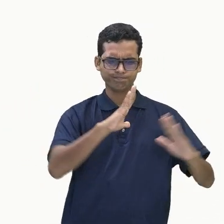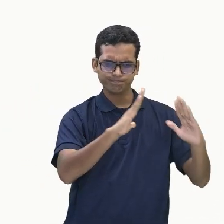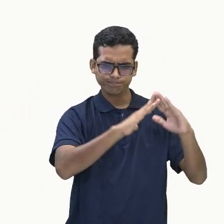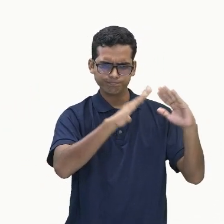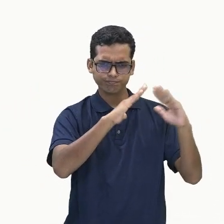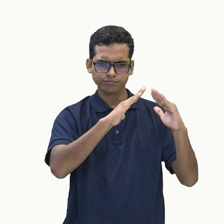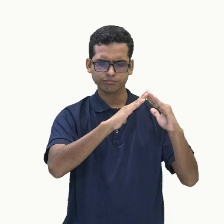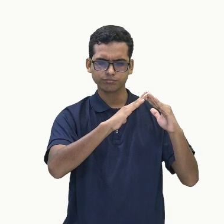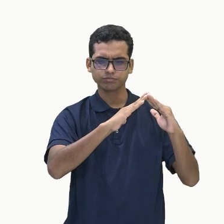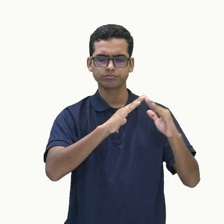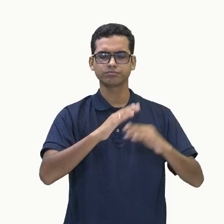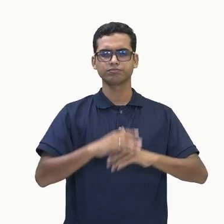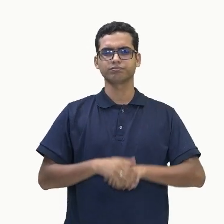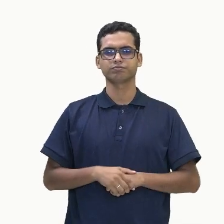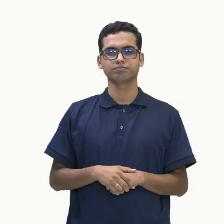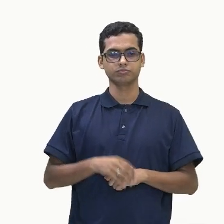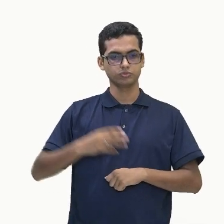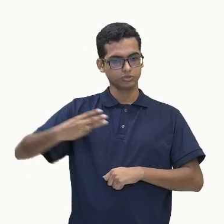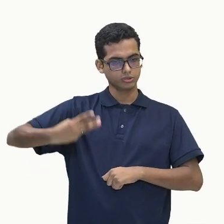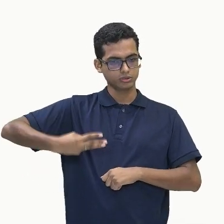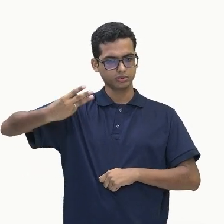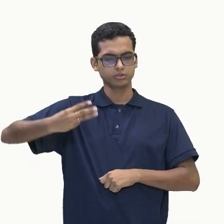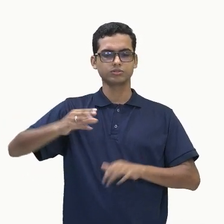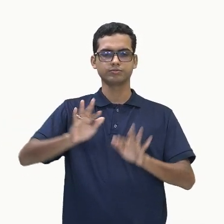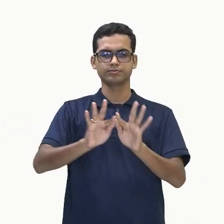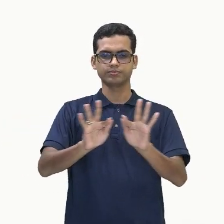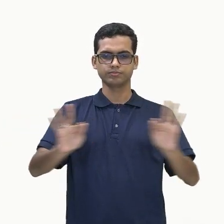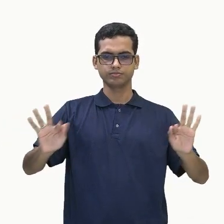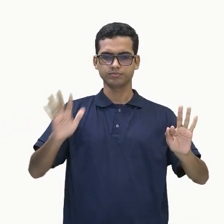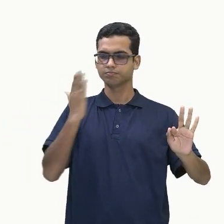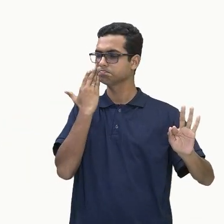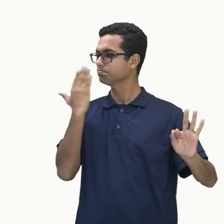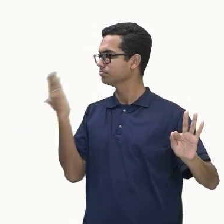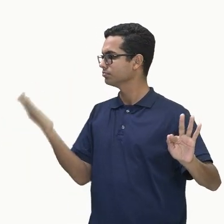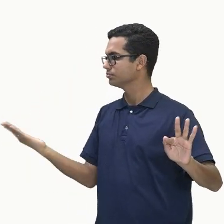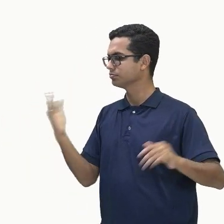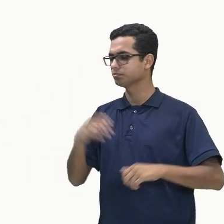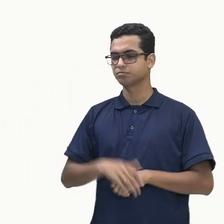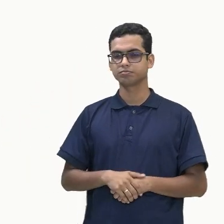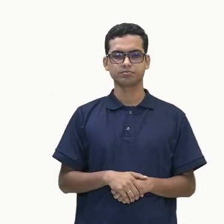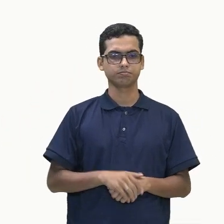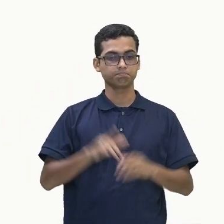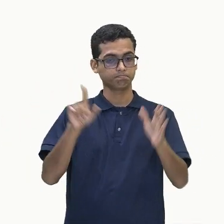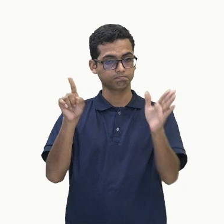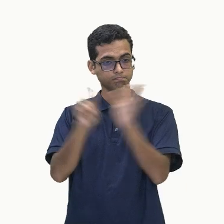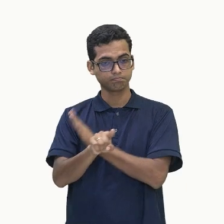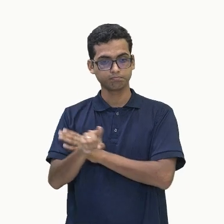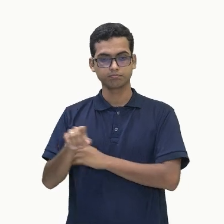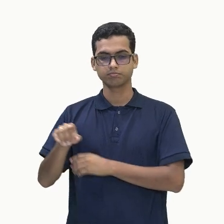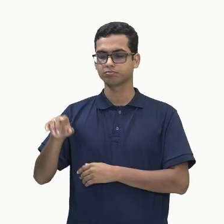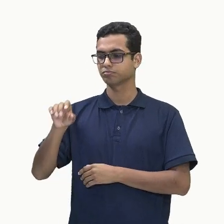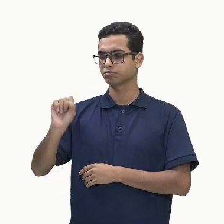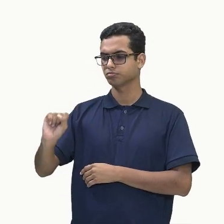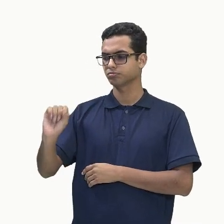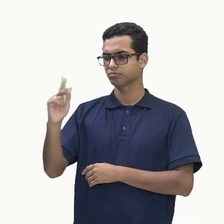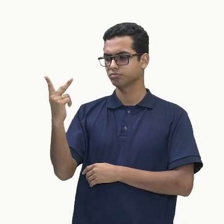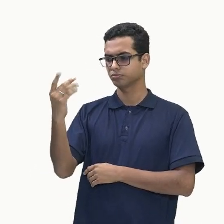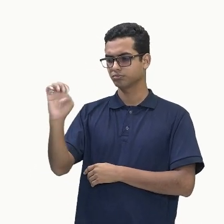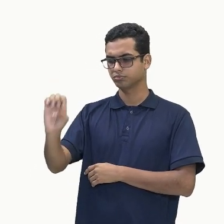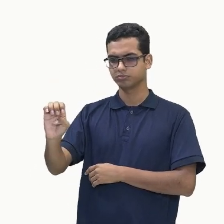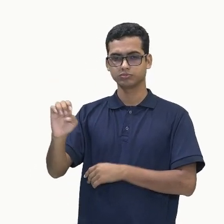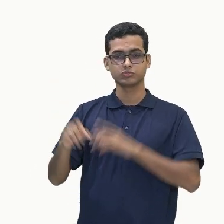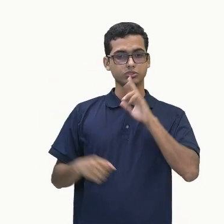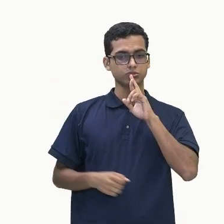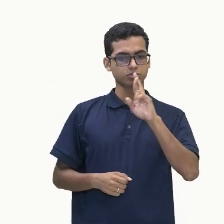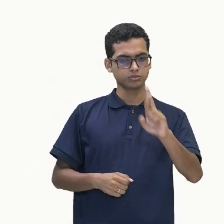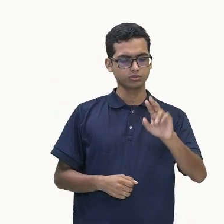terceira, is she playing the piano? Eu perguntei com she, respondi com